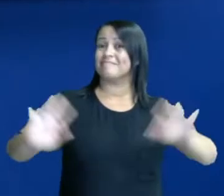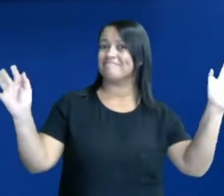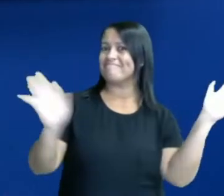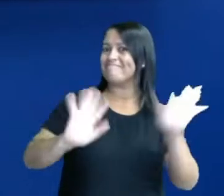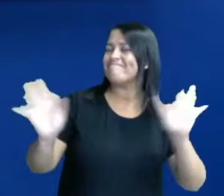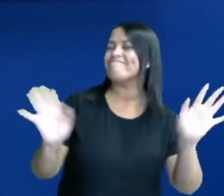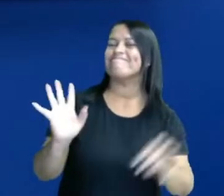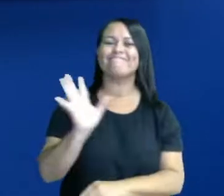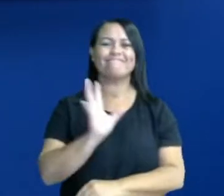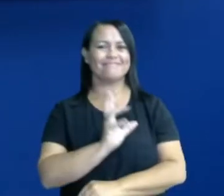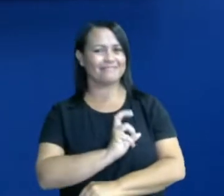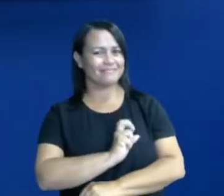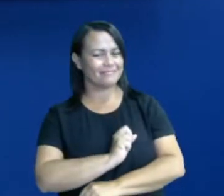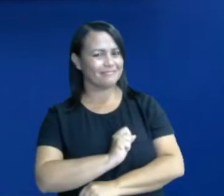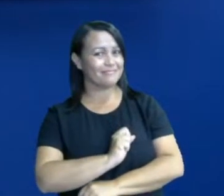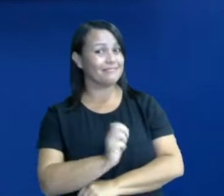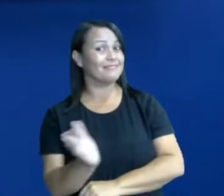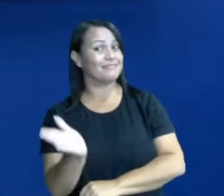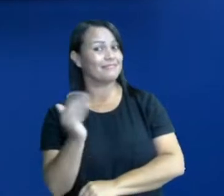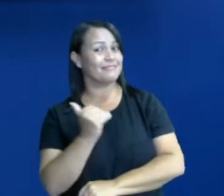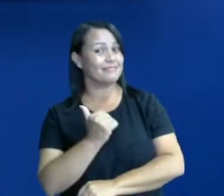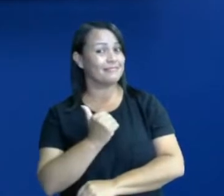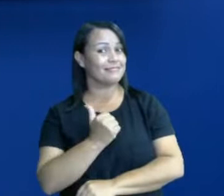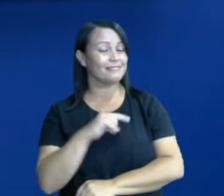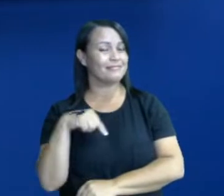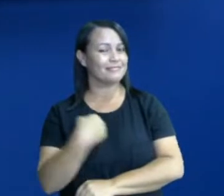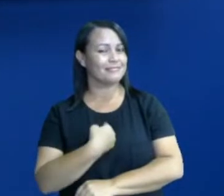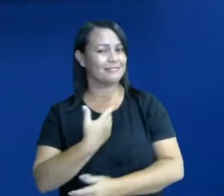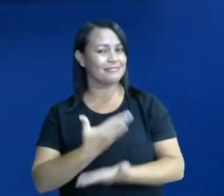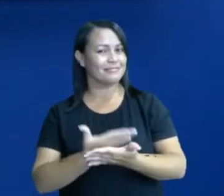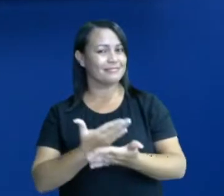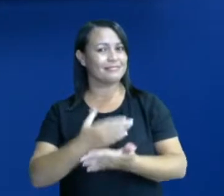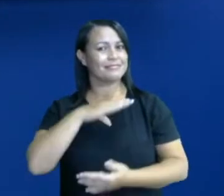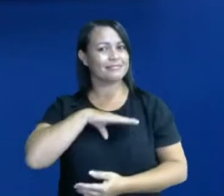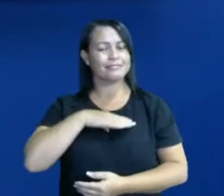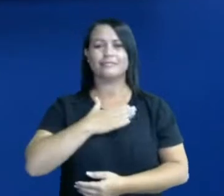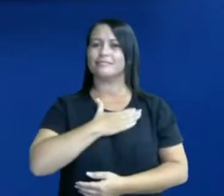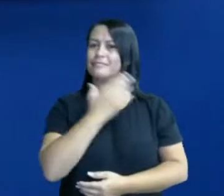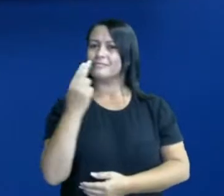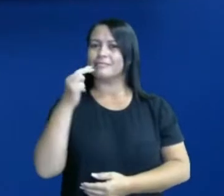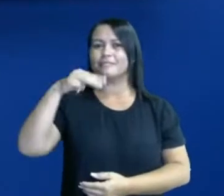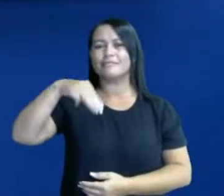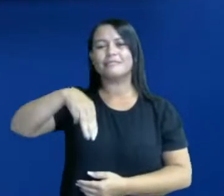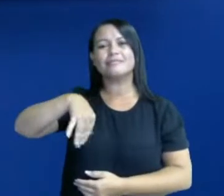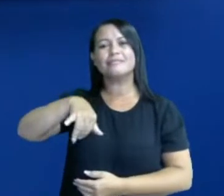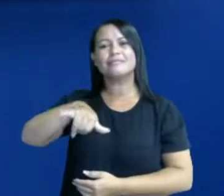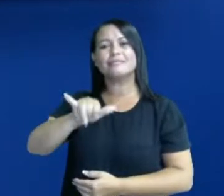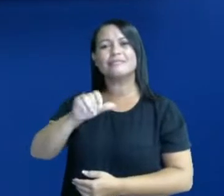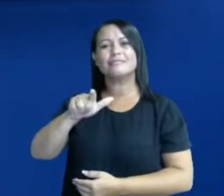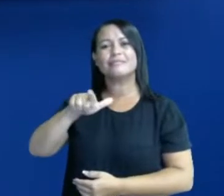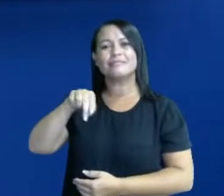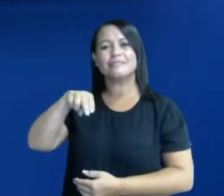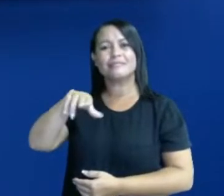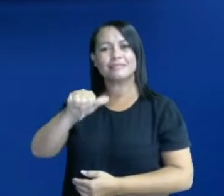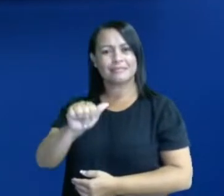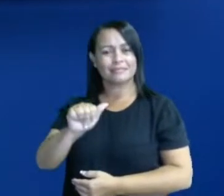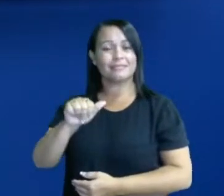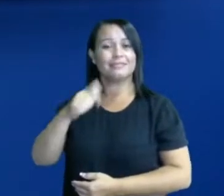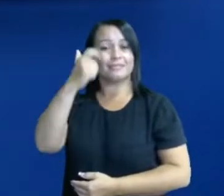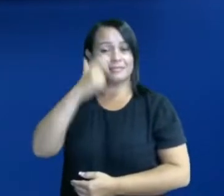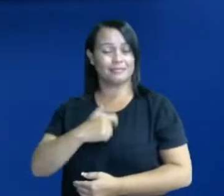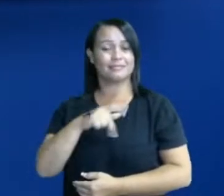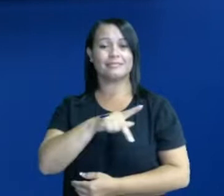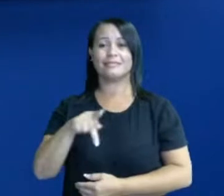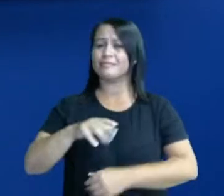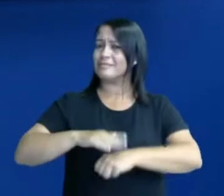Olá, meus amores, vamos à nossa aula de português. Me chamo Milena Cavalcante e serei a professora de vocês nesse